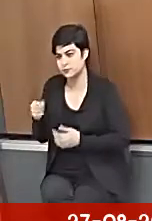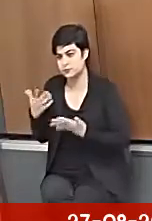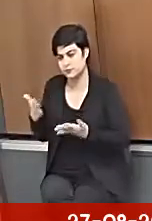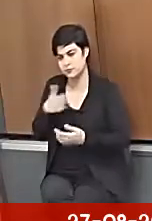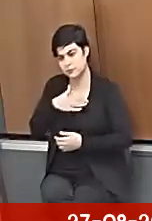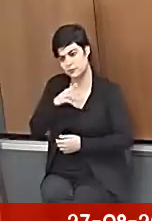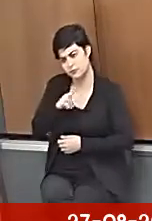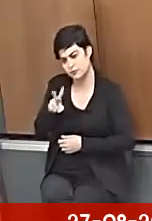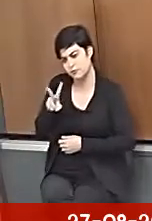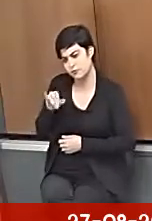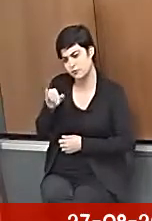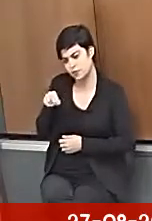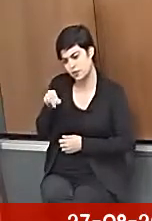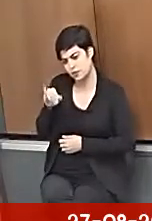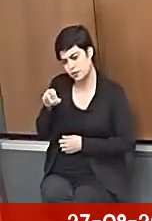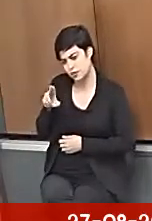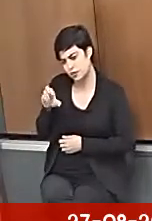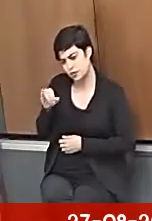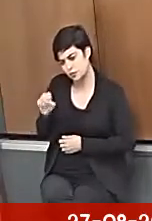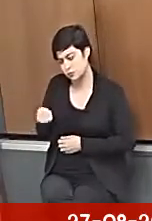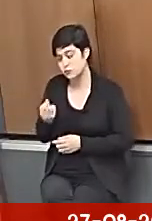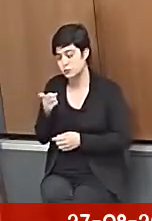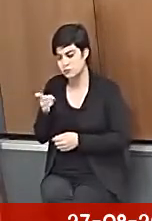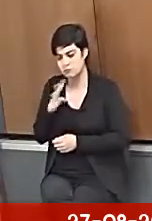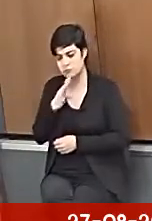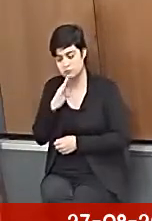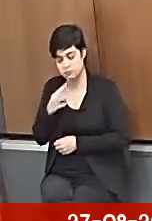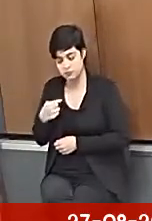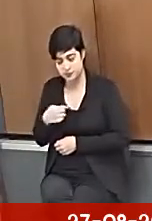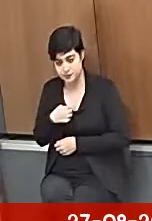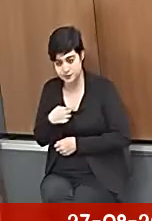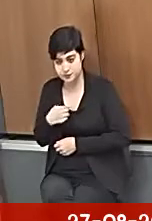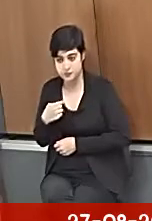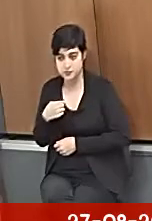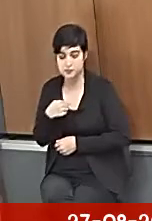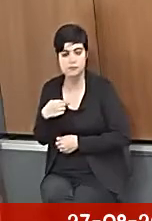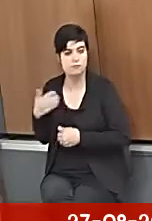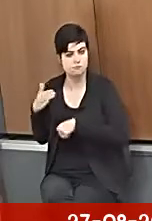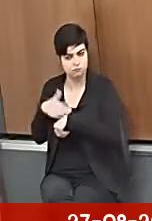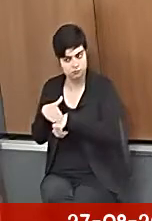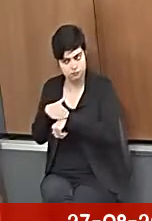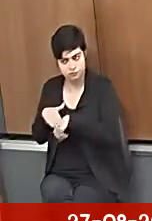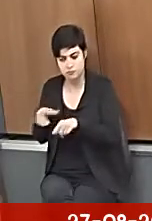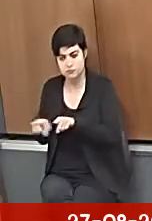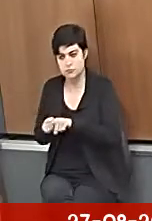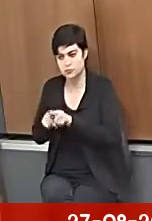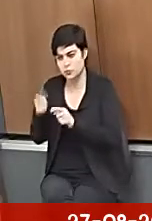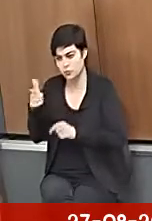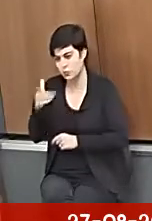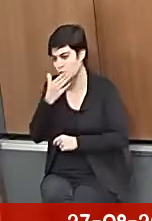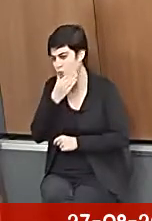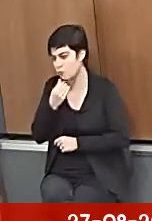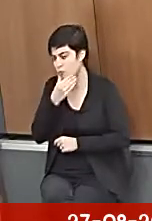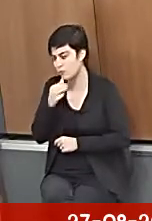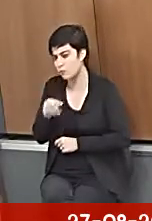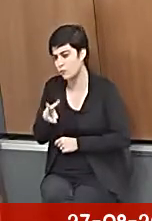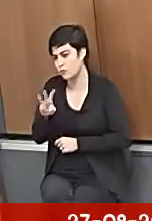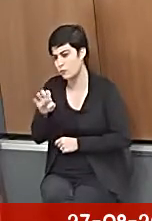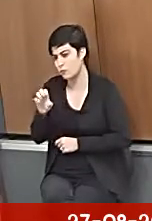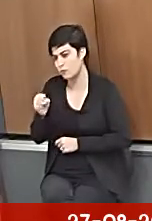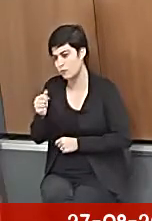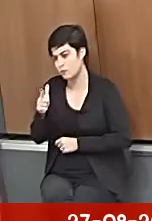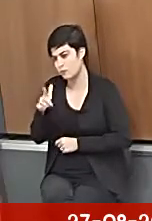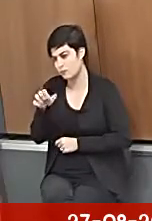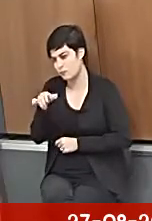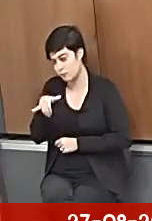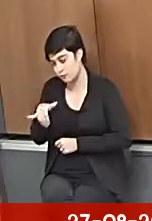nome vinícius você me conhece se você esquecer eu chego perto do s barbosa que é muito bom e chegou perto